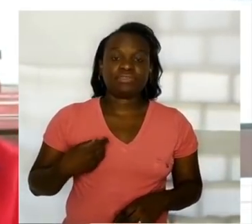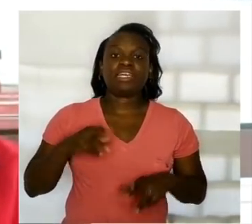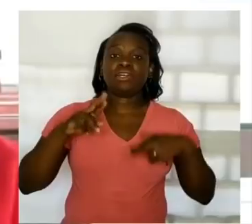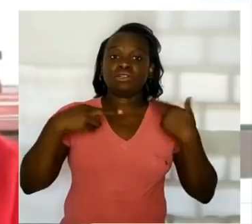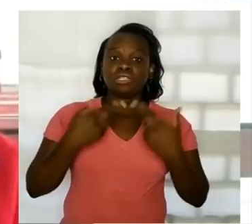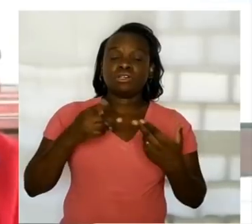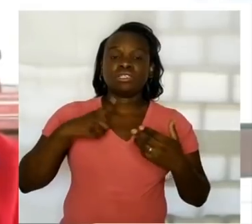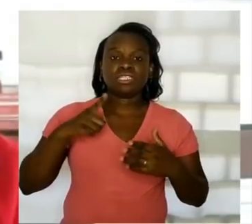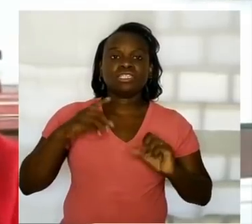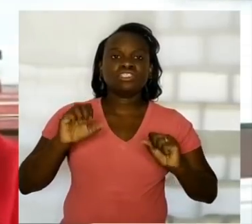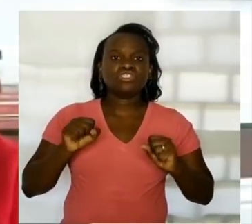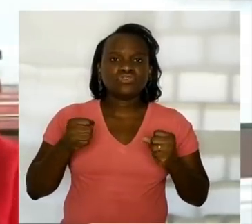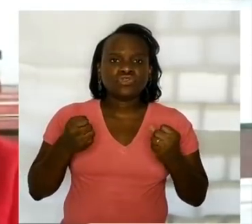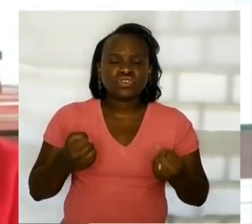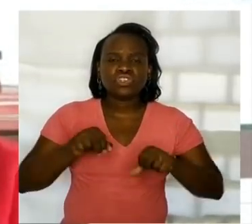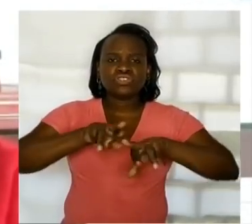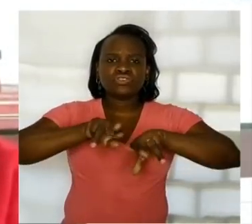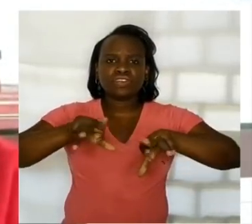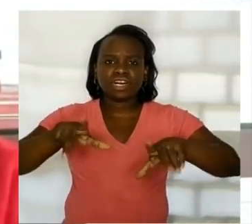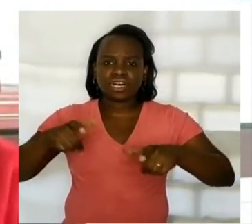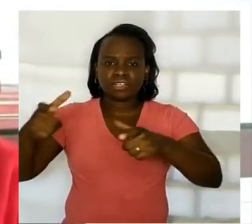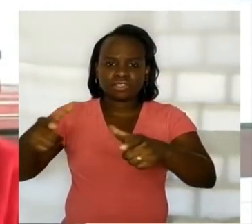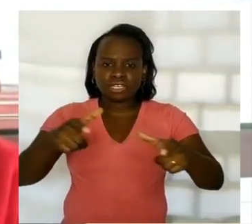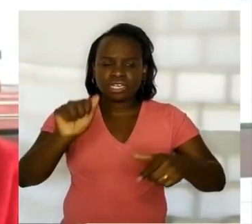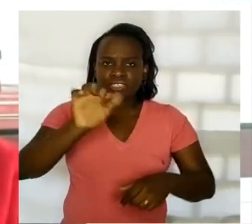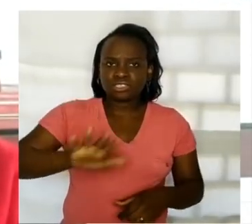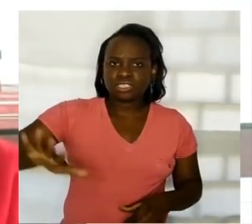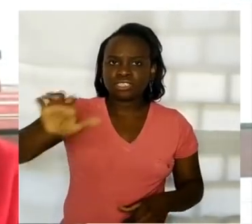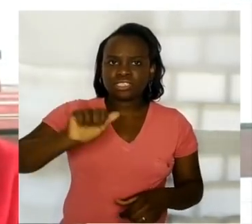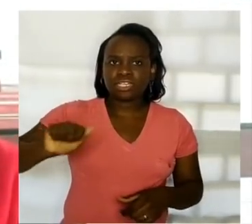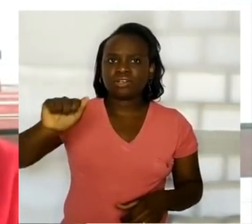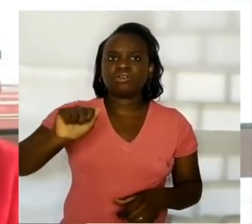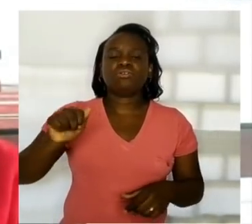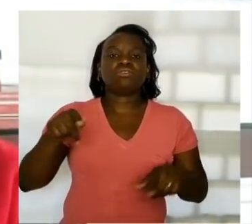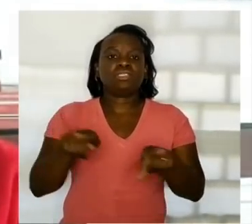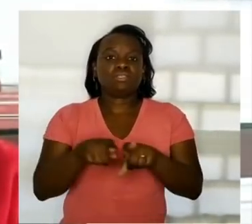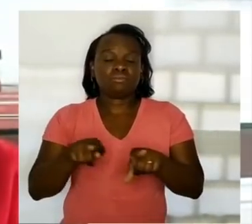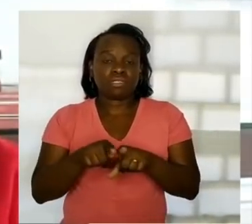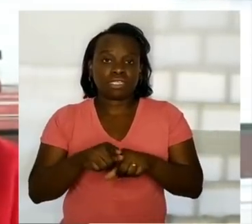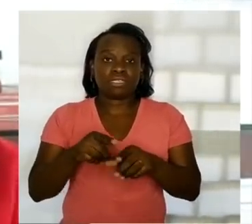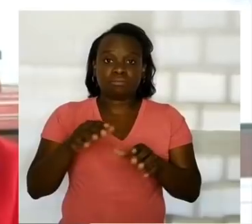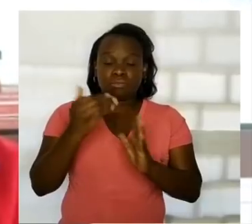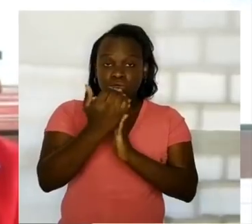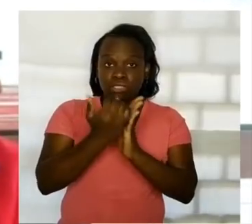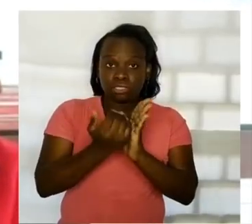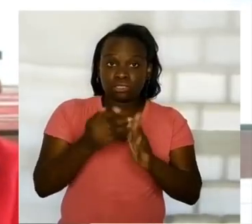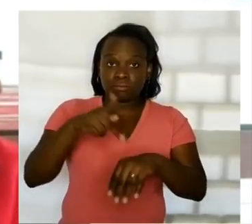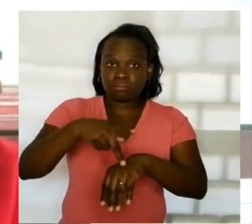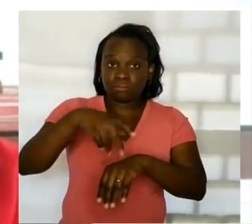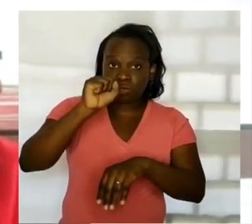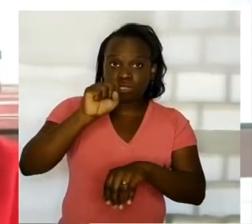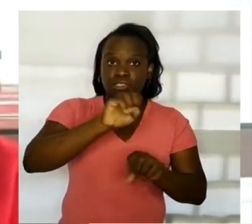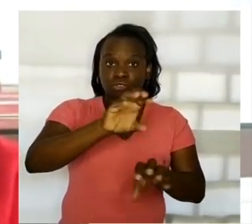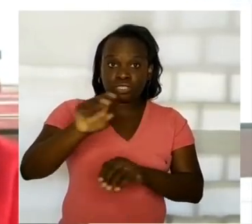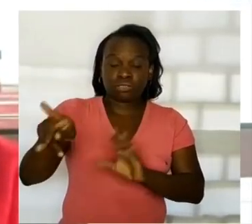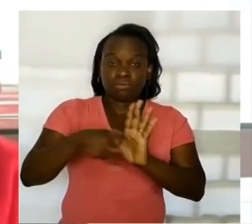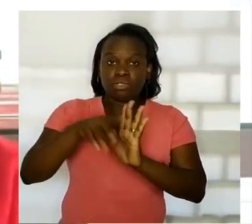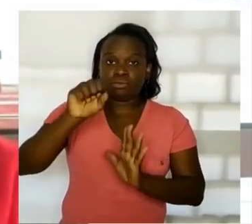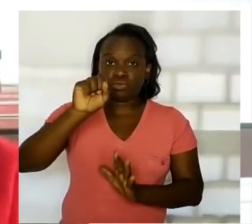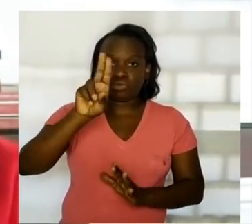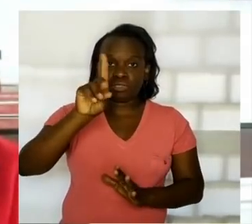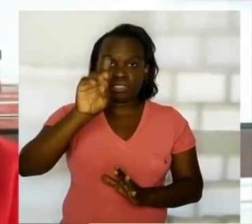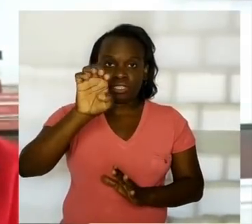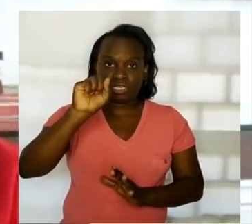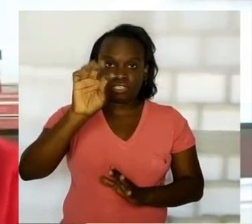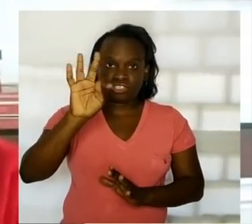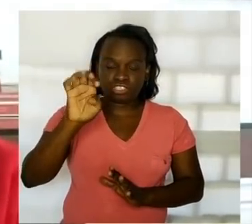presente, esta reunião reúne esforços das várias instâncias da associação, dos programas de pós-graduação em educação da